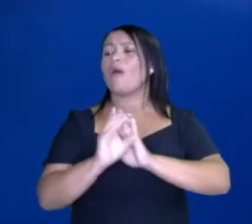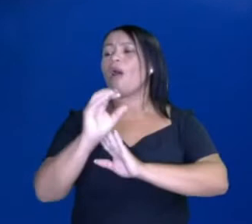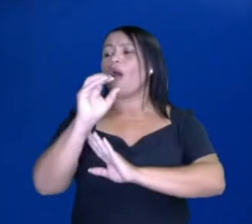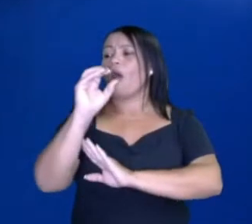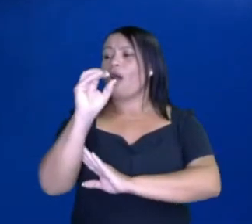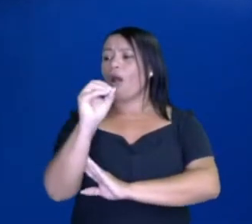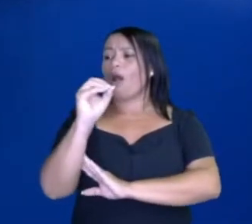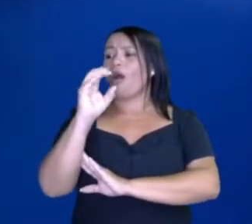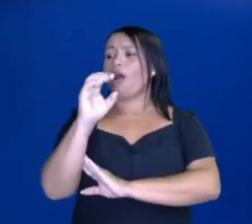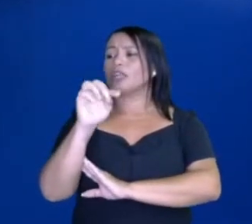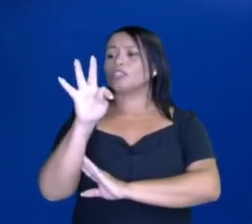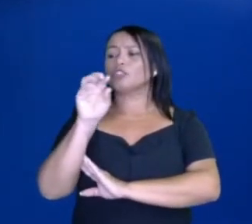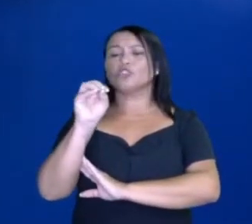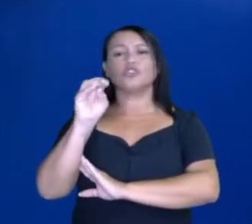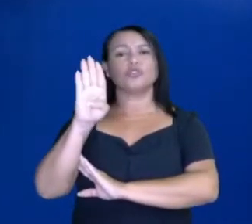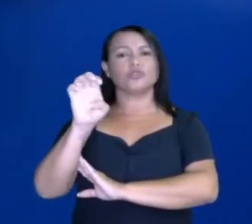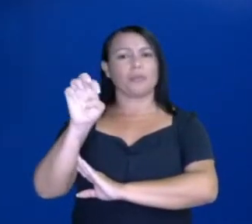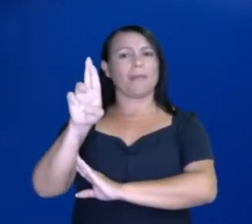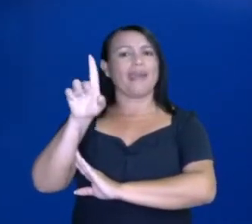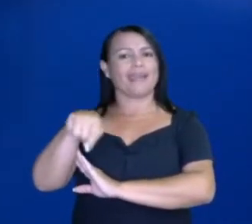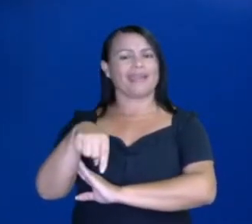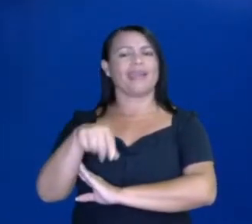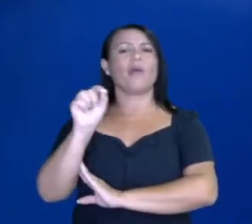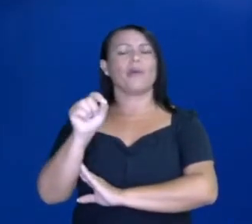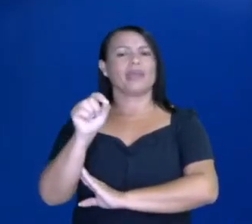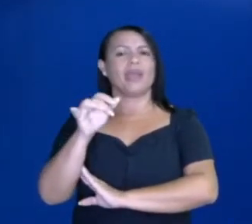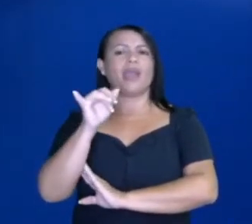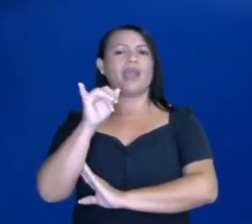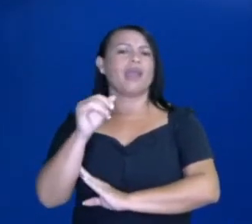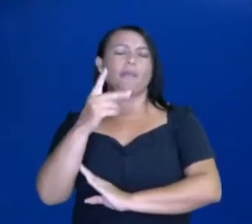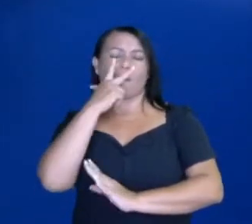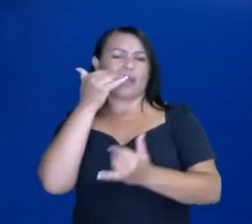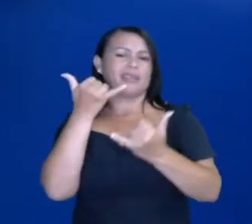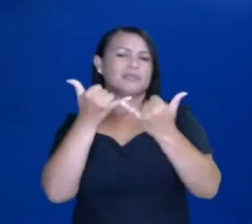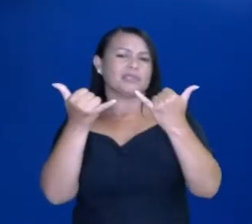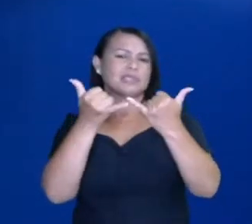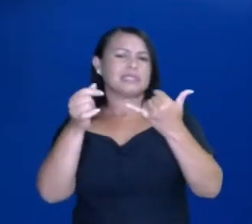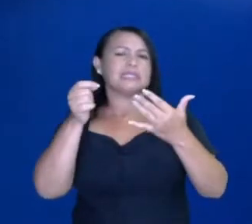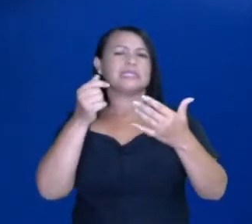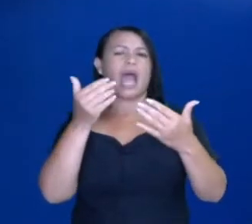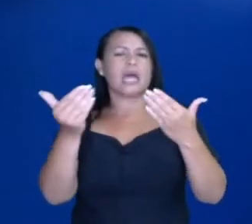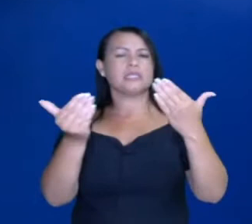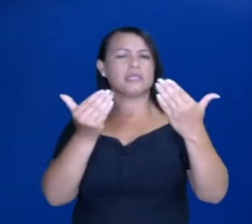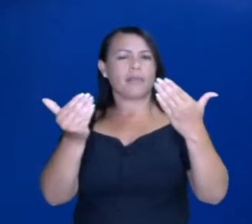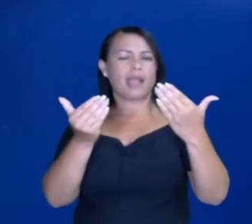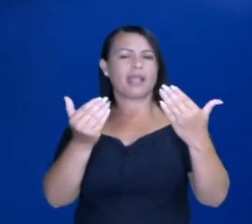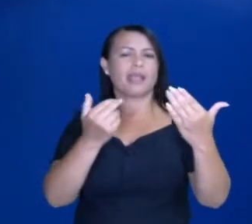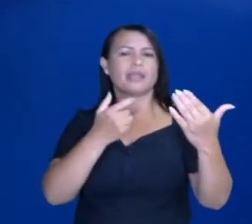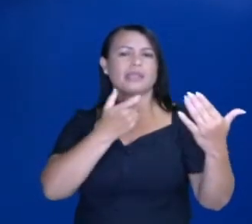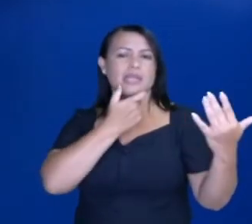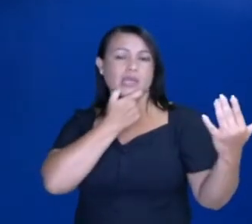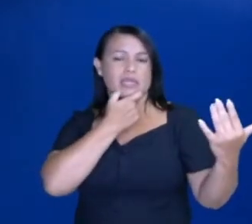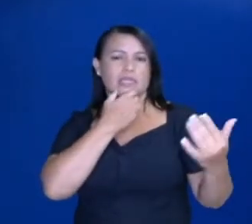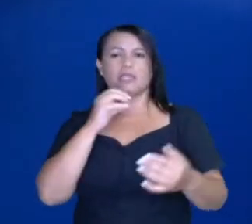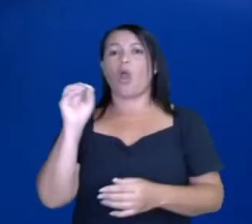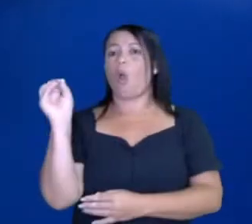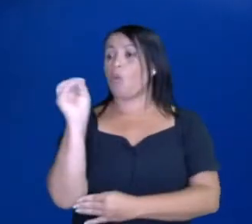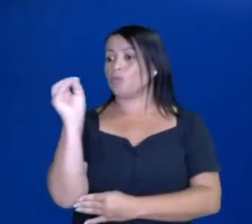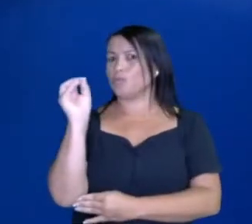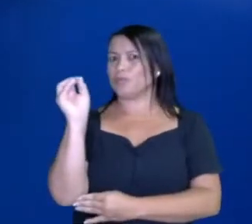October também é um cognato, que é uma palavra de escrita semelhante à palavra da língua inglesa, outubro.